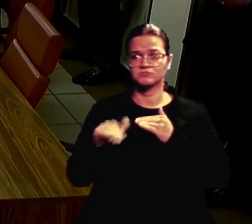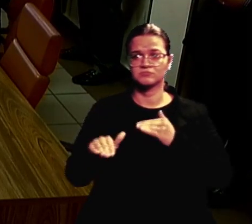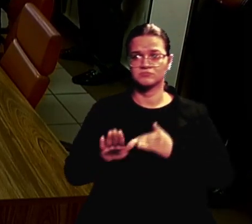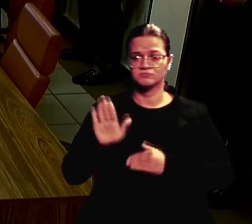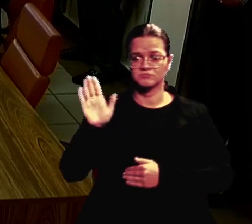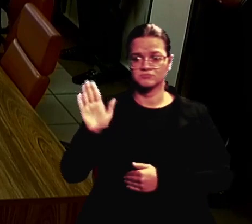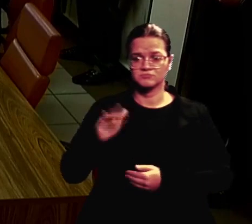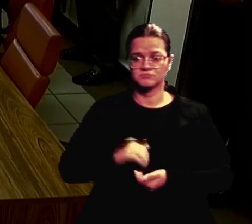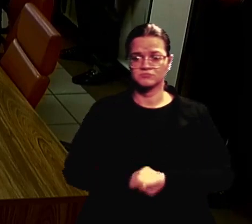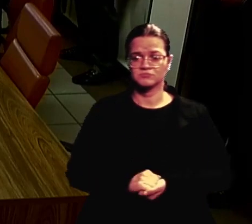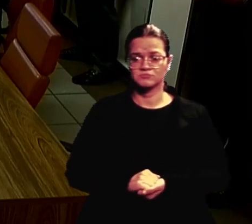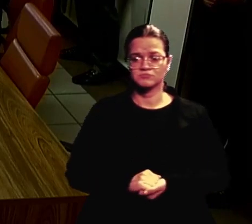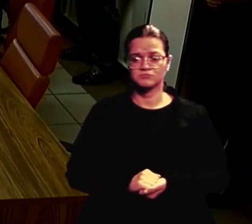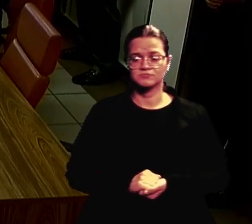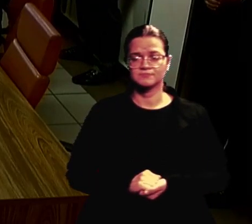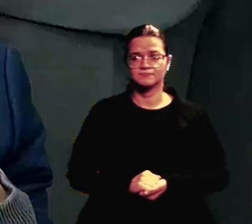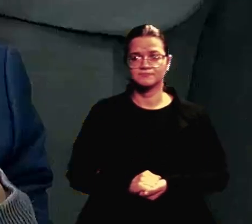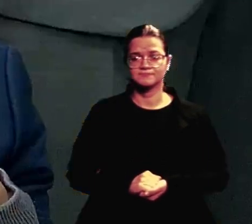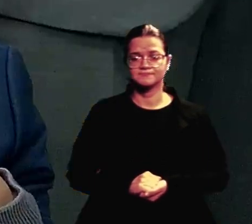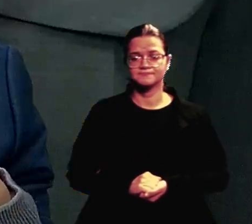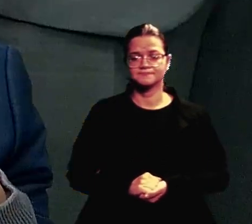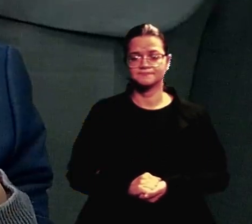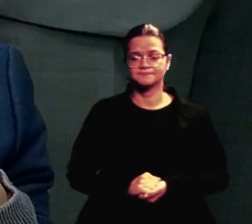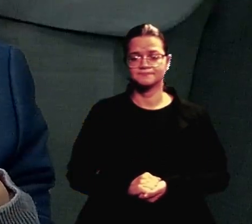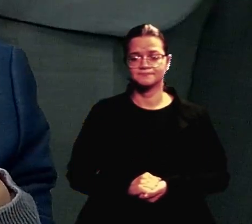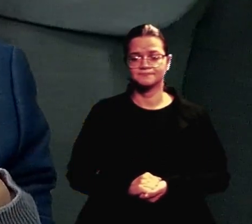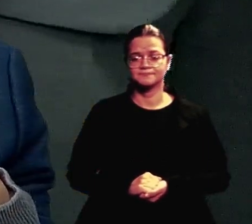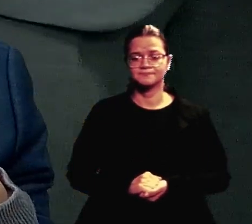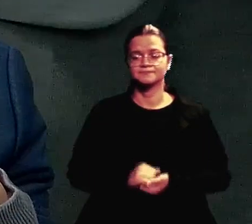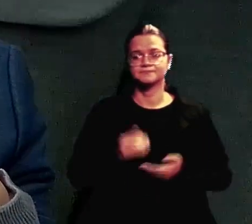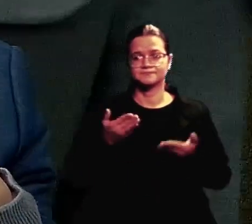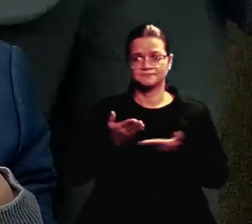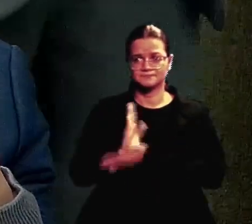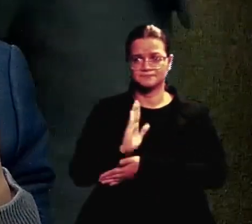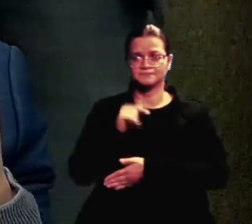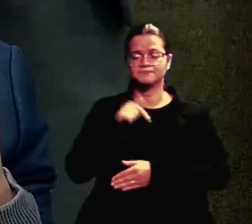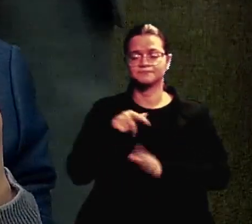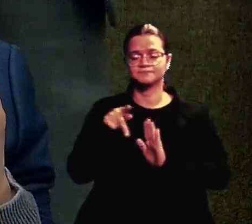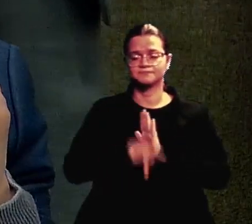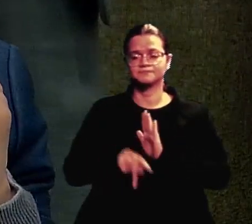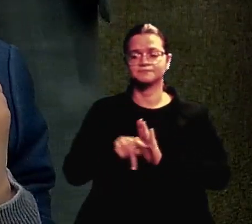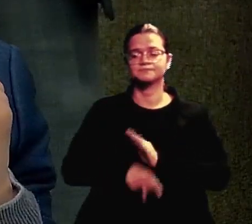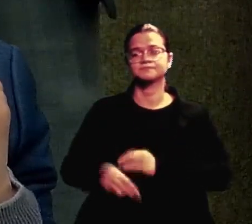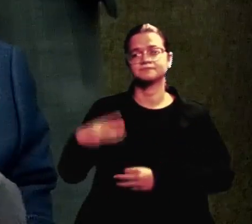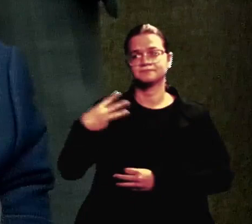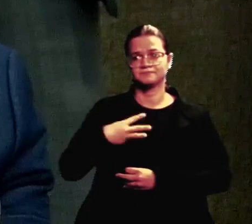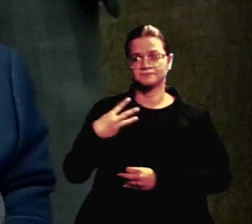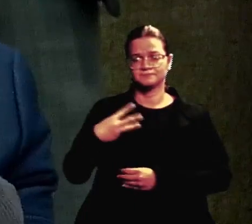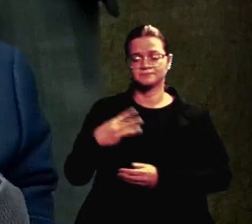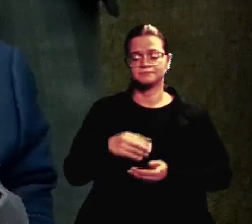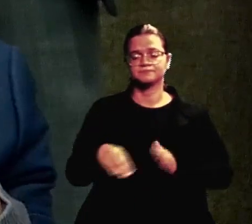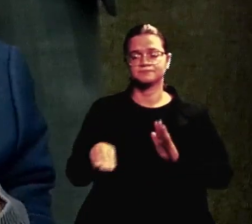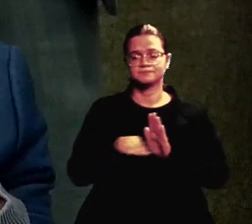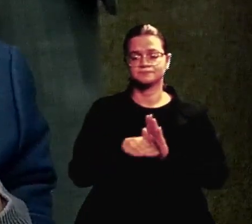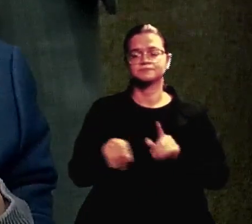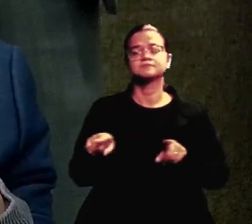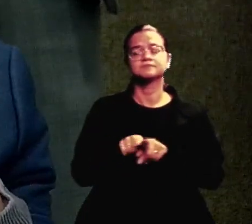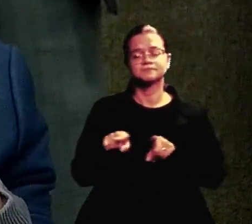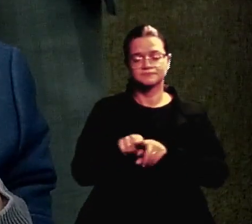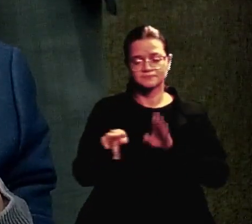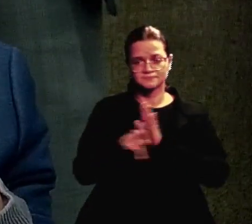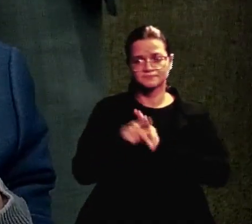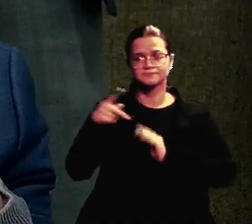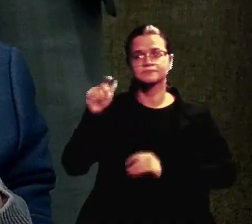estão, contrário se manifestem, projeto aprovado. Item 3, também